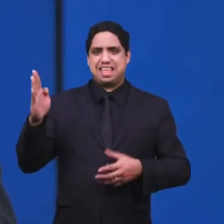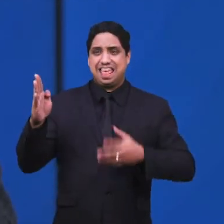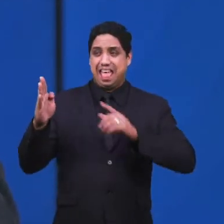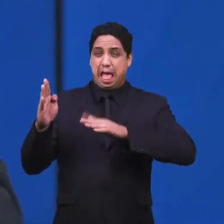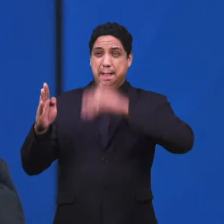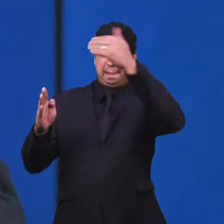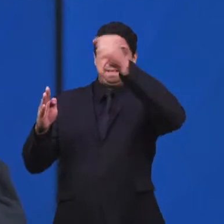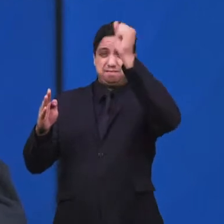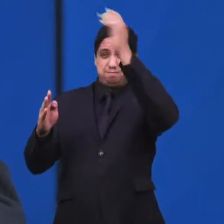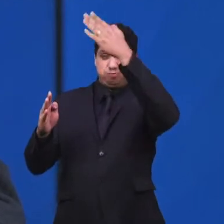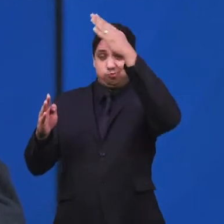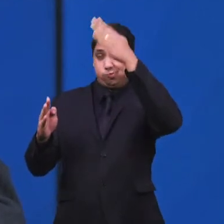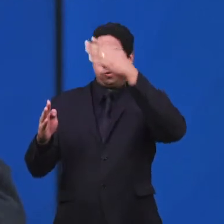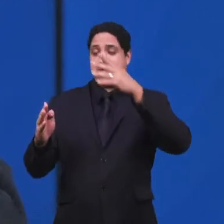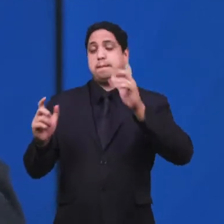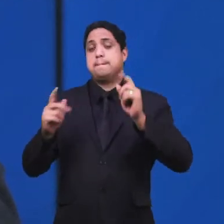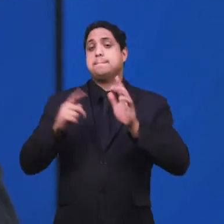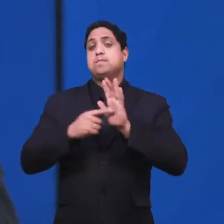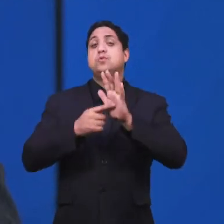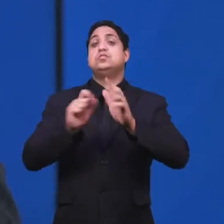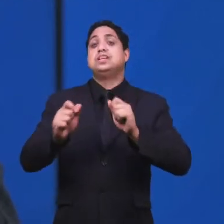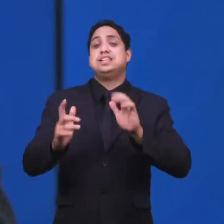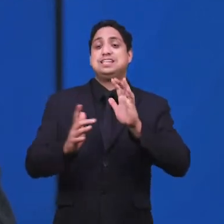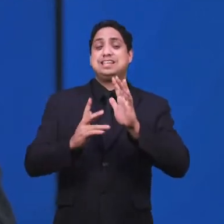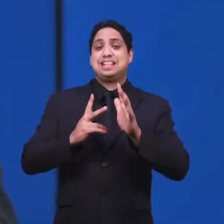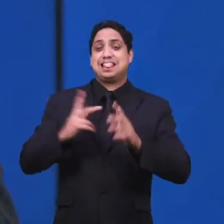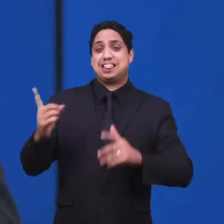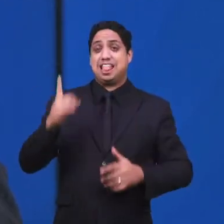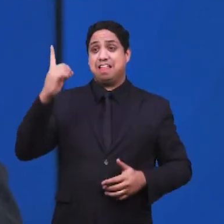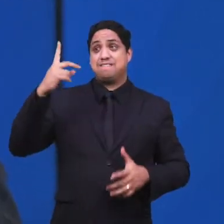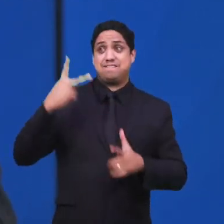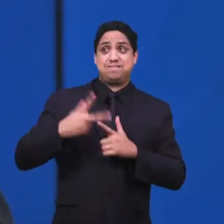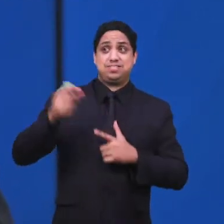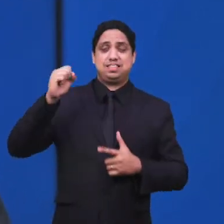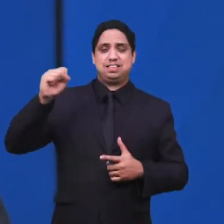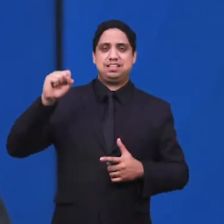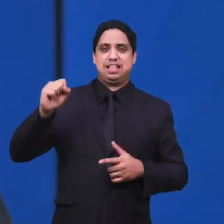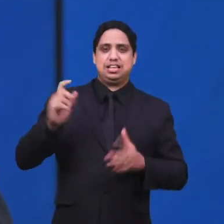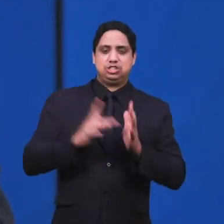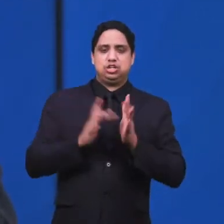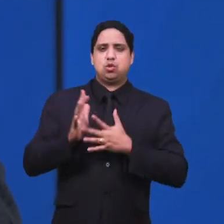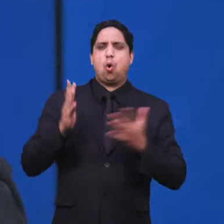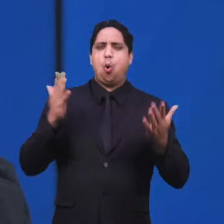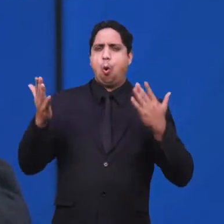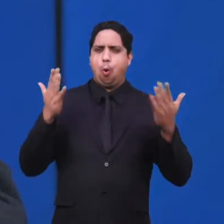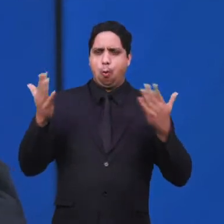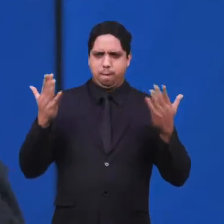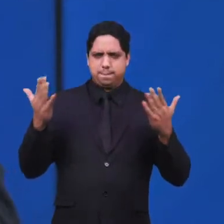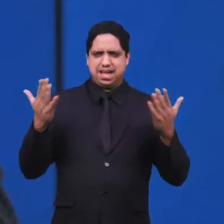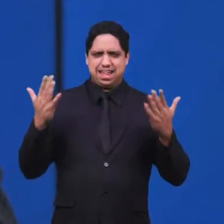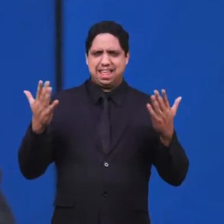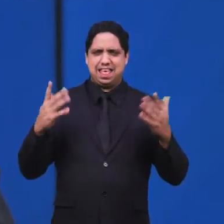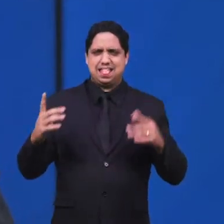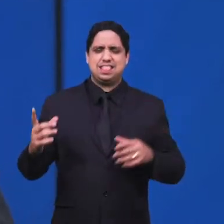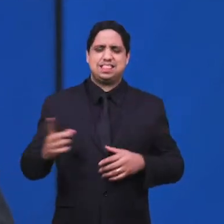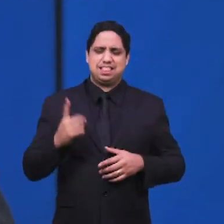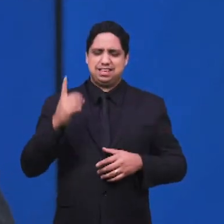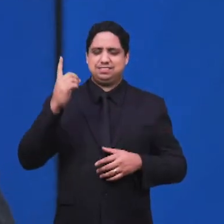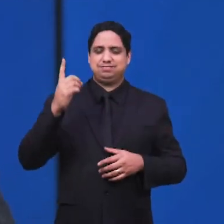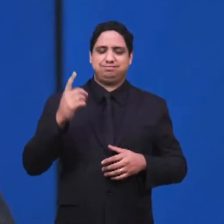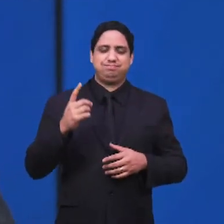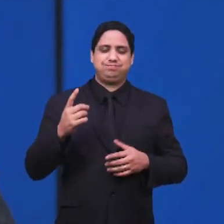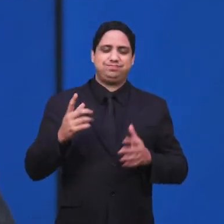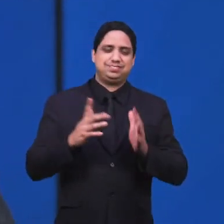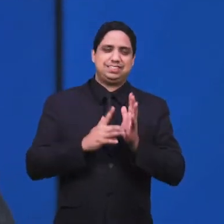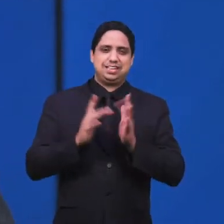exatamente às vitórias de Davi. E o Senhor Jesus Davi é tipo do Senhor Jesus, Naquilo que ele não pecou, e portanto